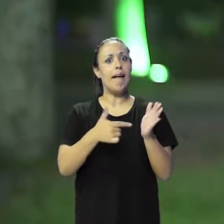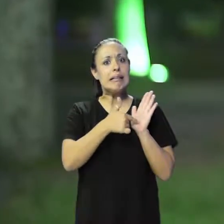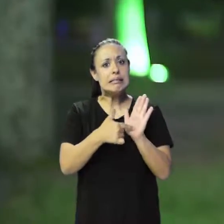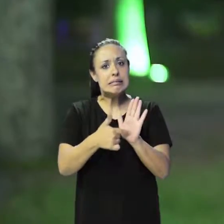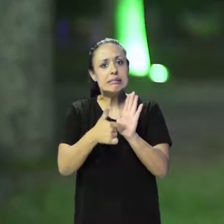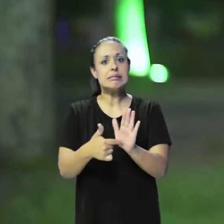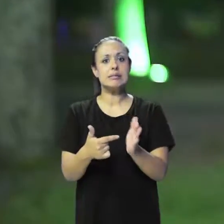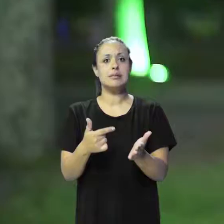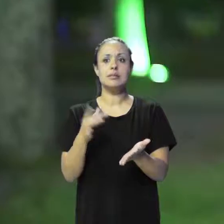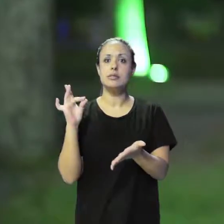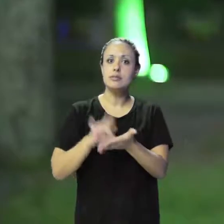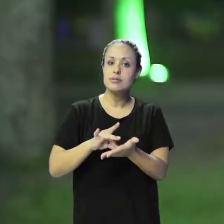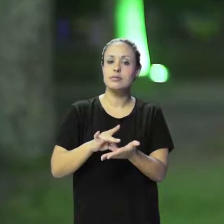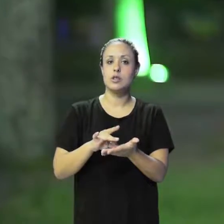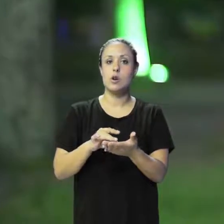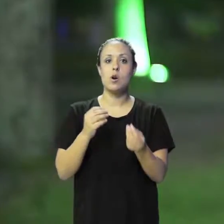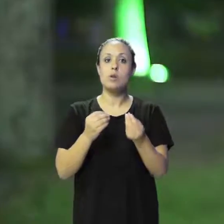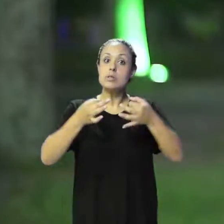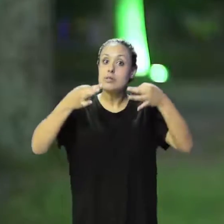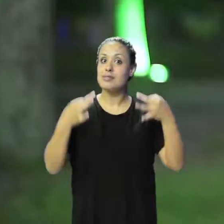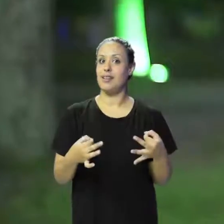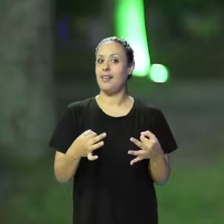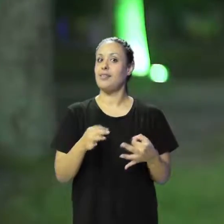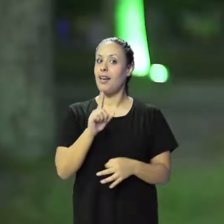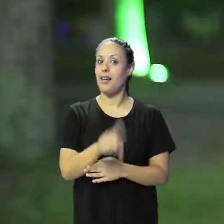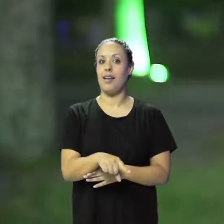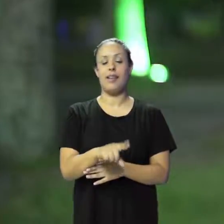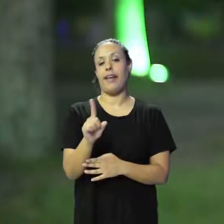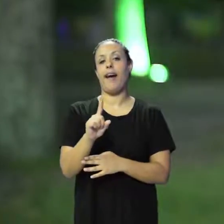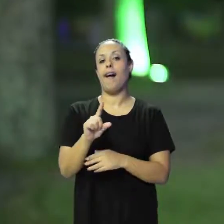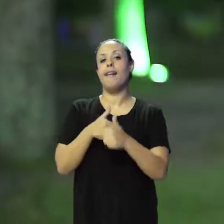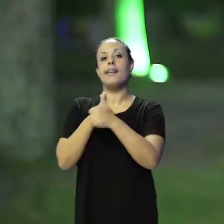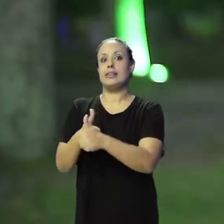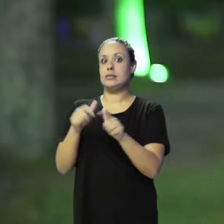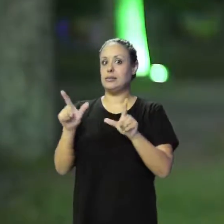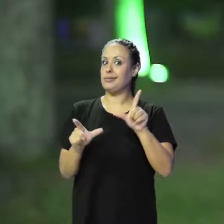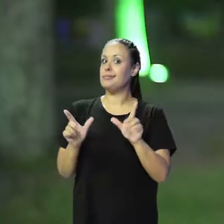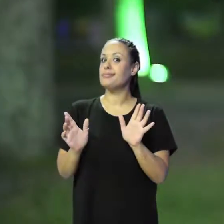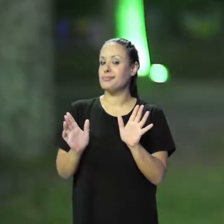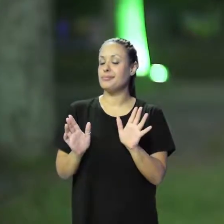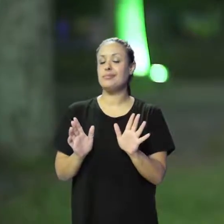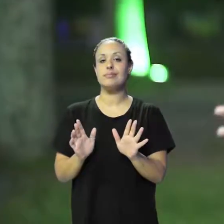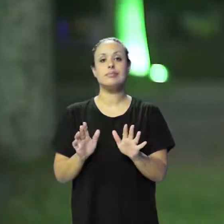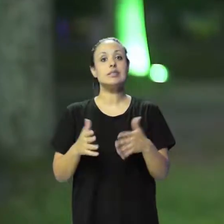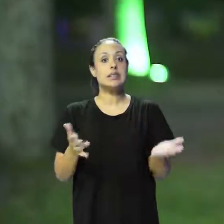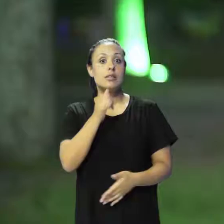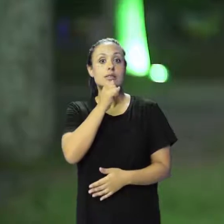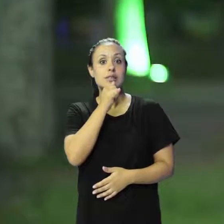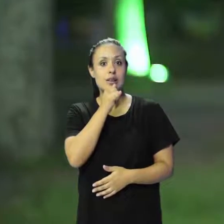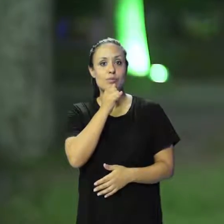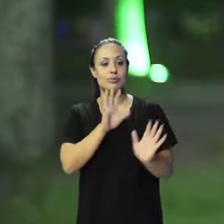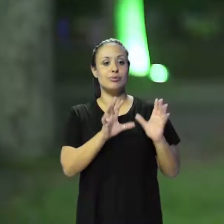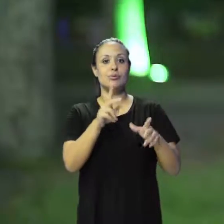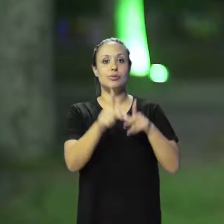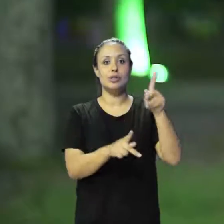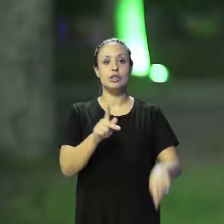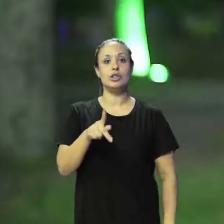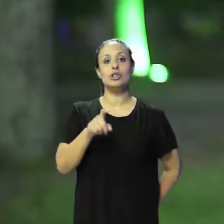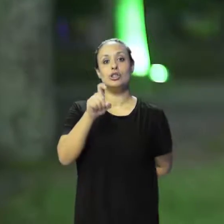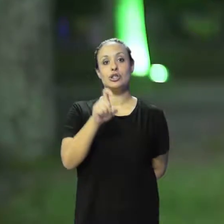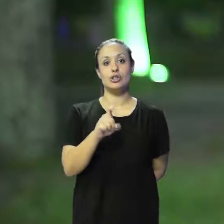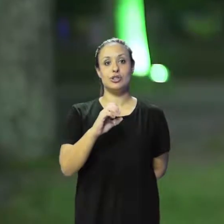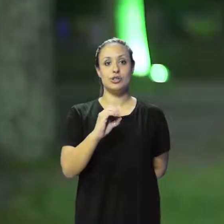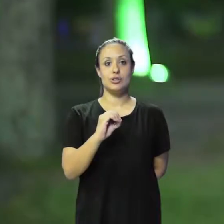e argumentar e apresentar as realidades de verdade como elas acontecem, não como a mídia acaba passando,